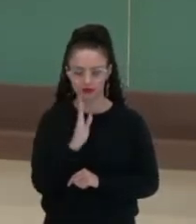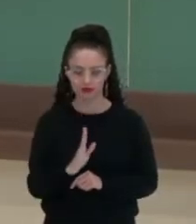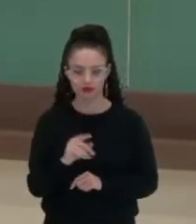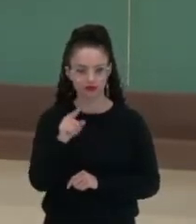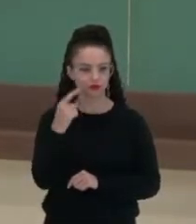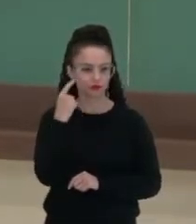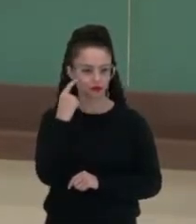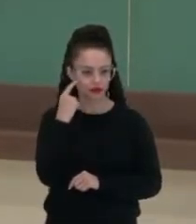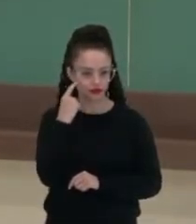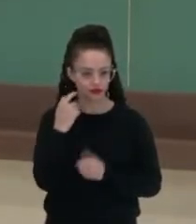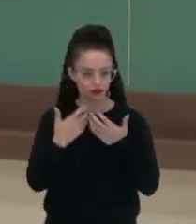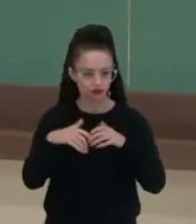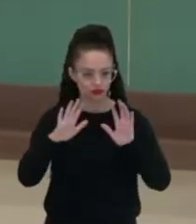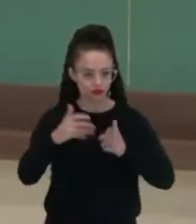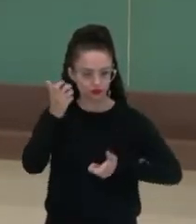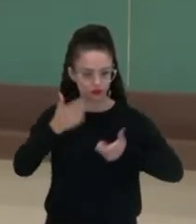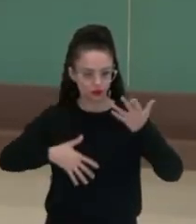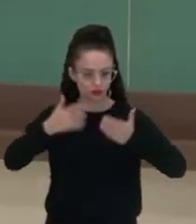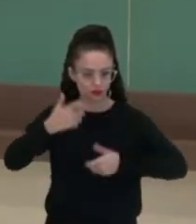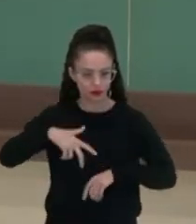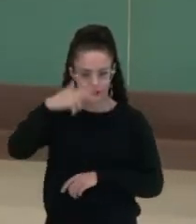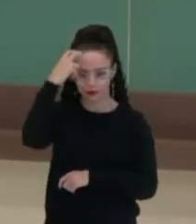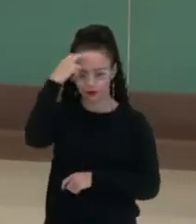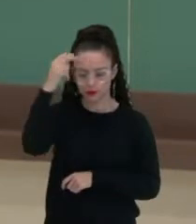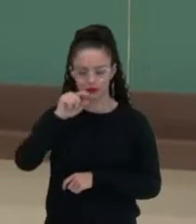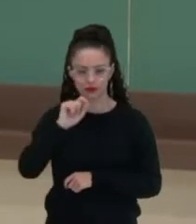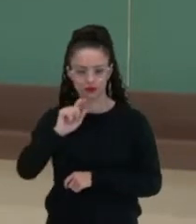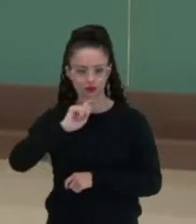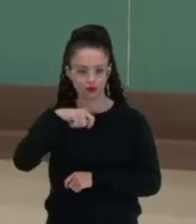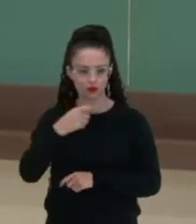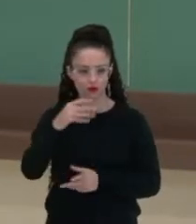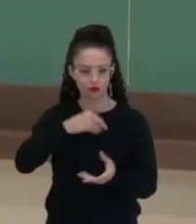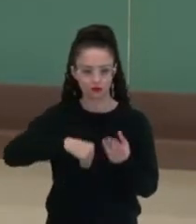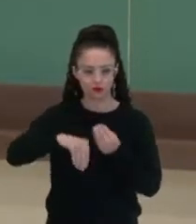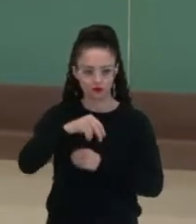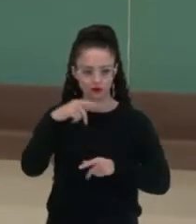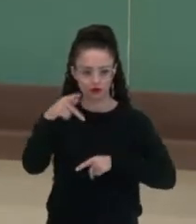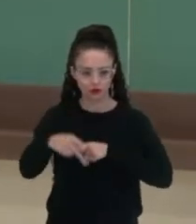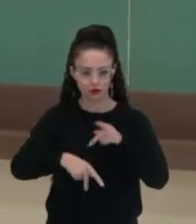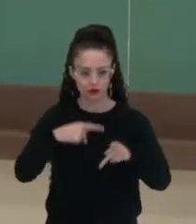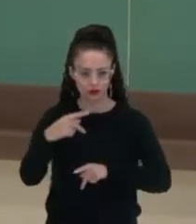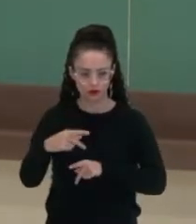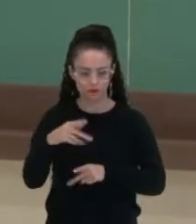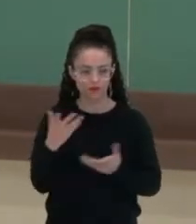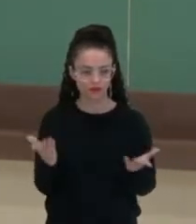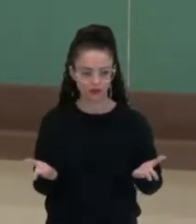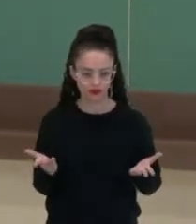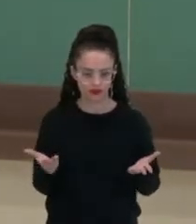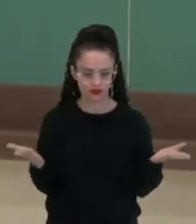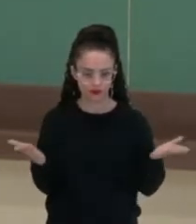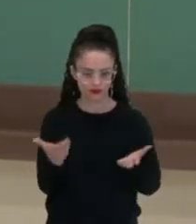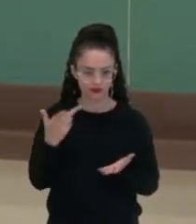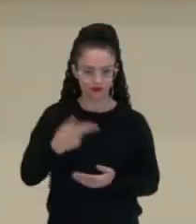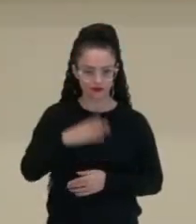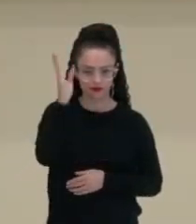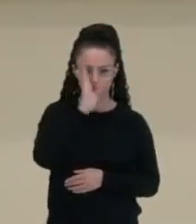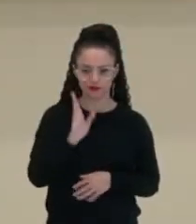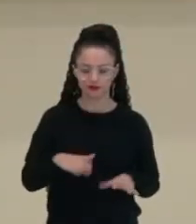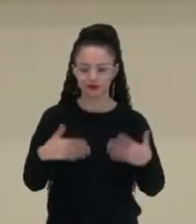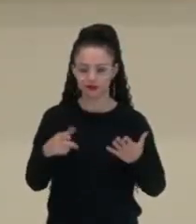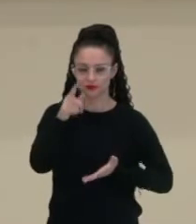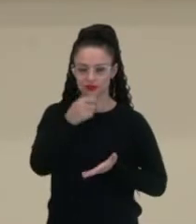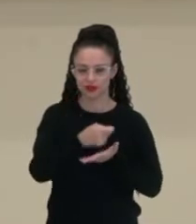pensa um pouquinho aí, a gente falou sobre a cultura iorubá, sobre essa mistura dos povos, essa miscigenação que nós temos no Brasil. Então,